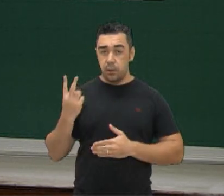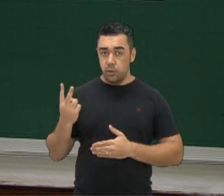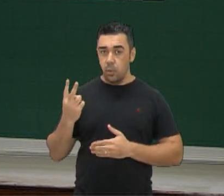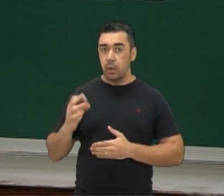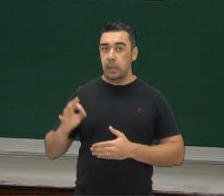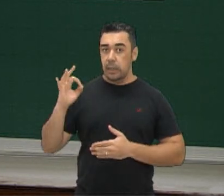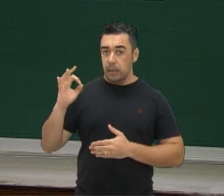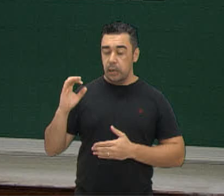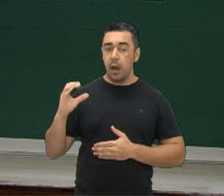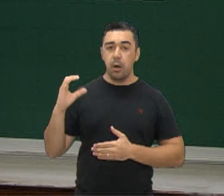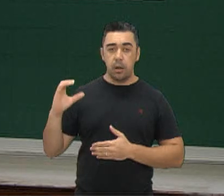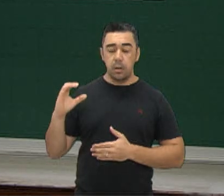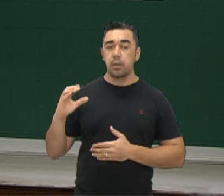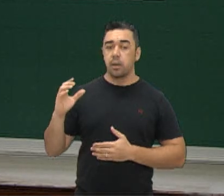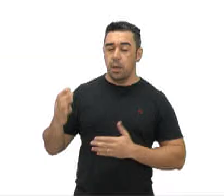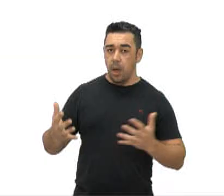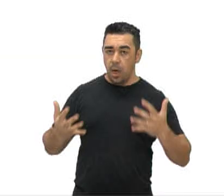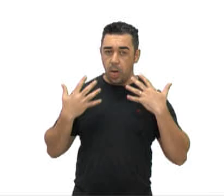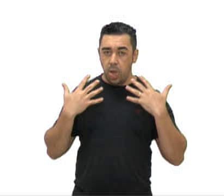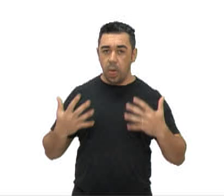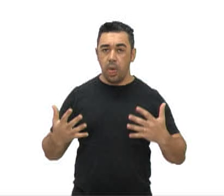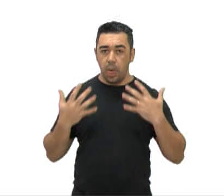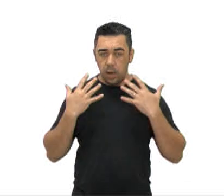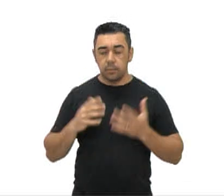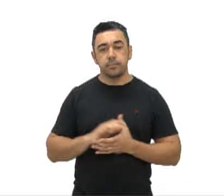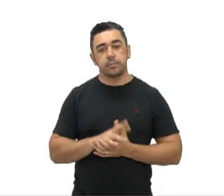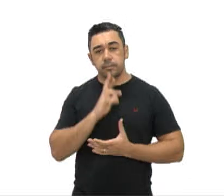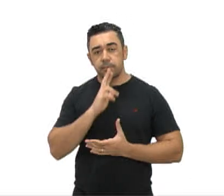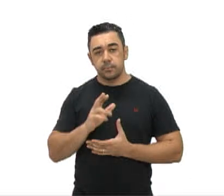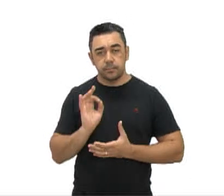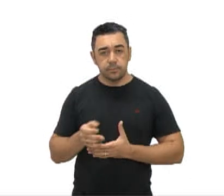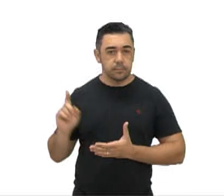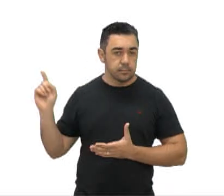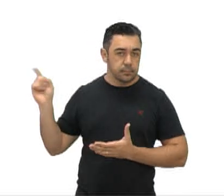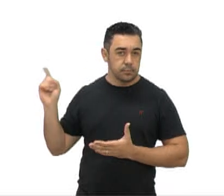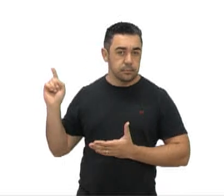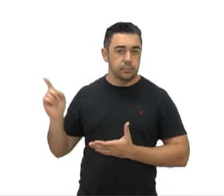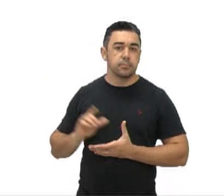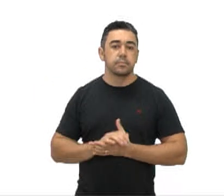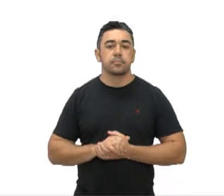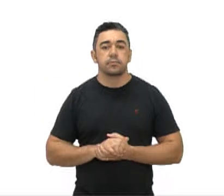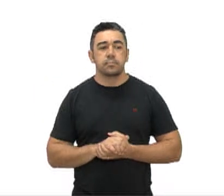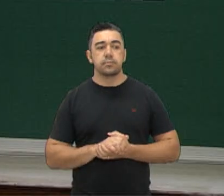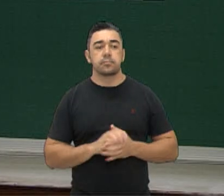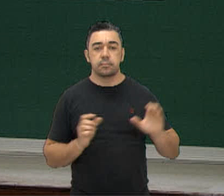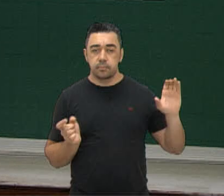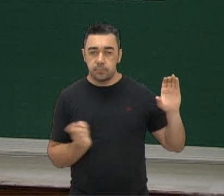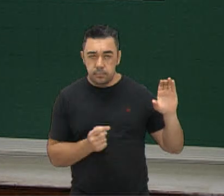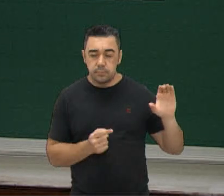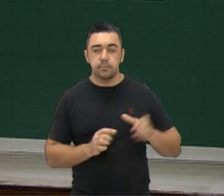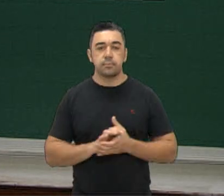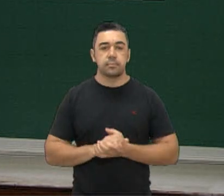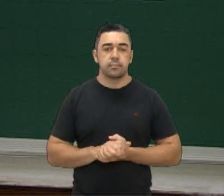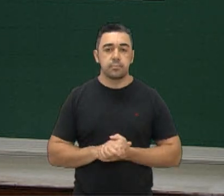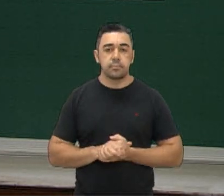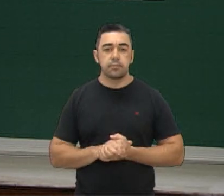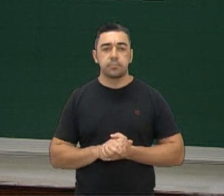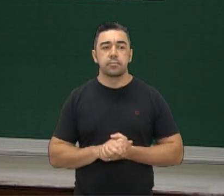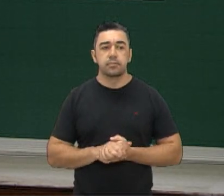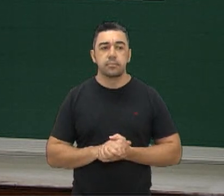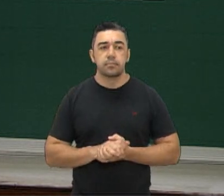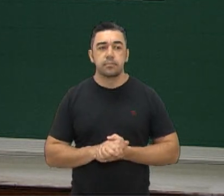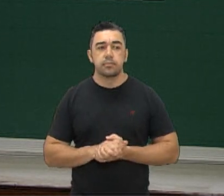é um tempo muito intenso. Então, a resposta correta é: o tempo seguirá bueno com calor muito